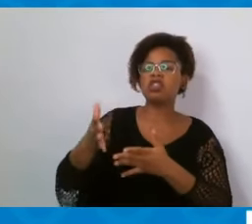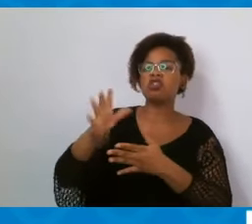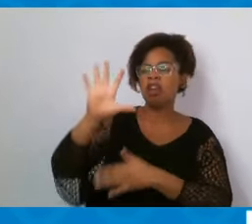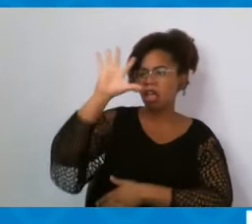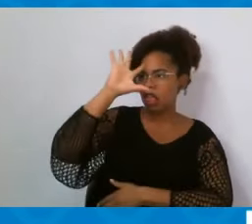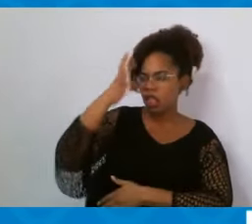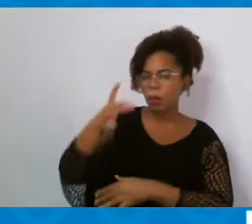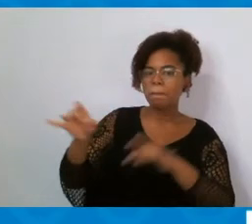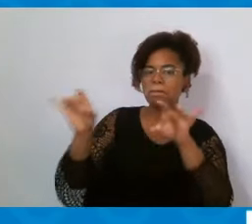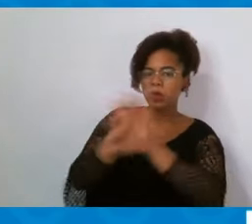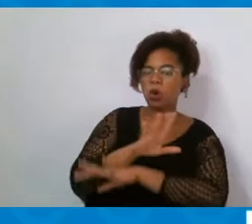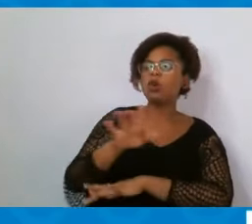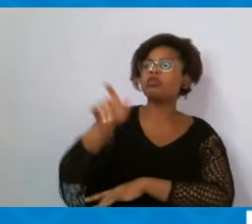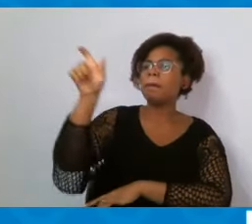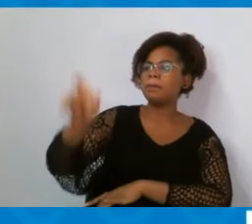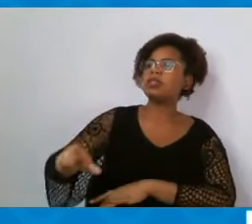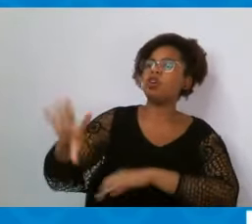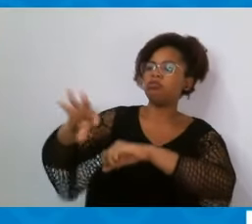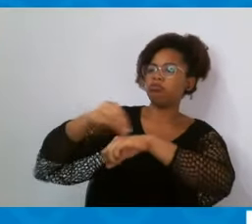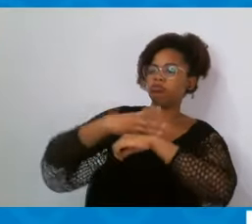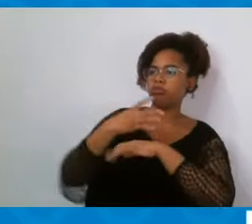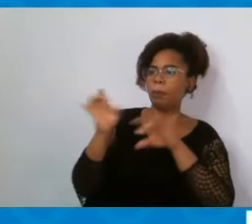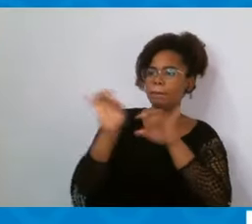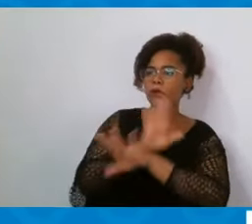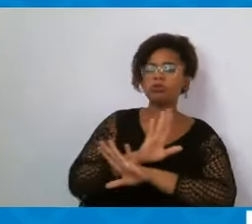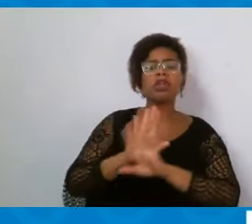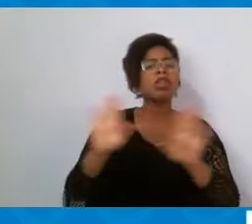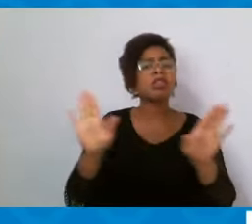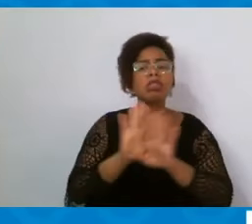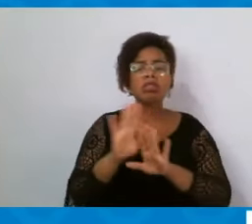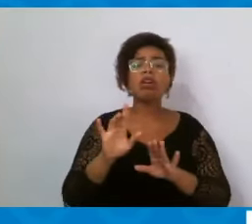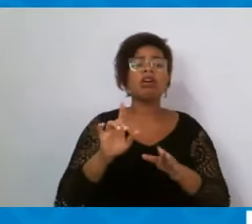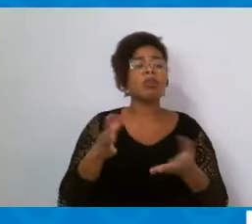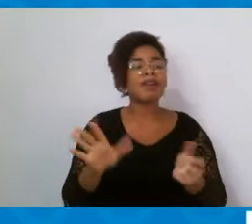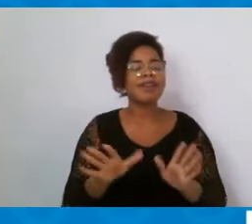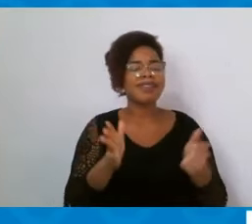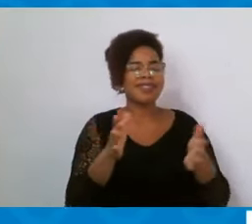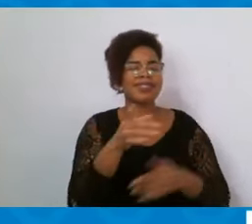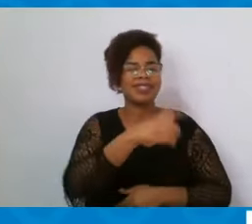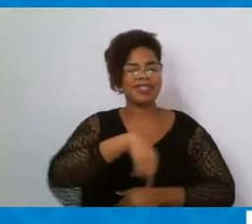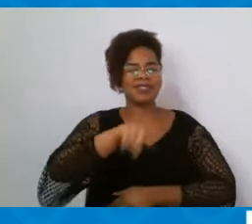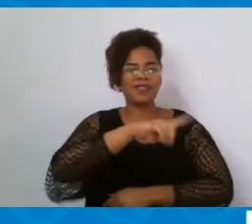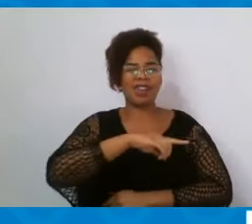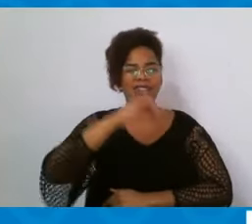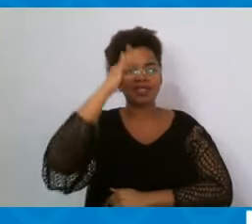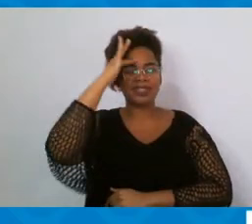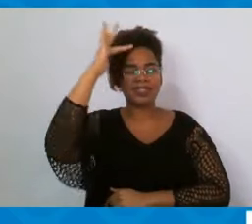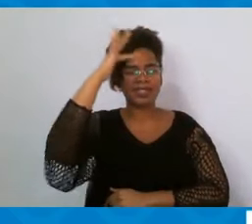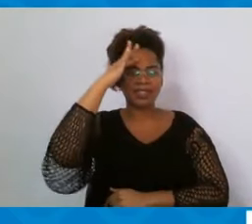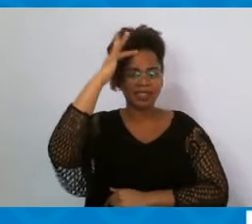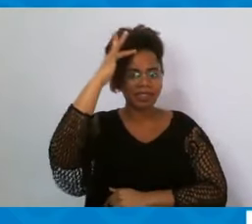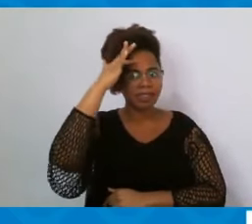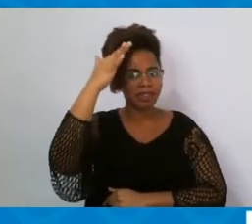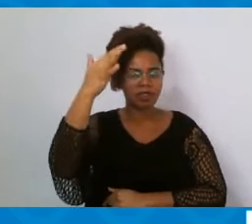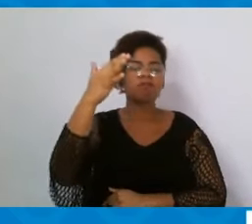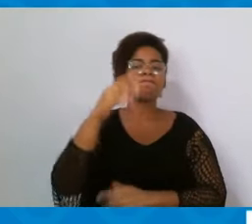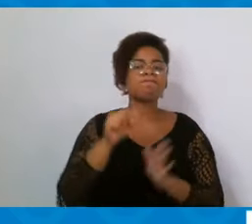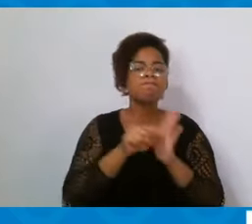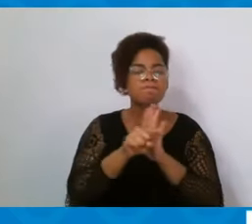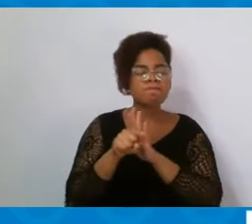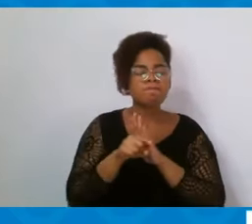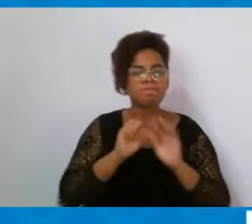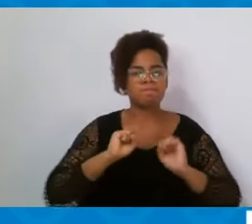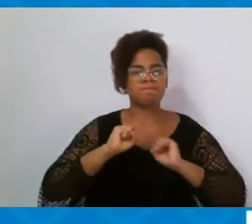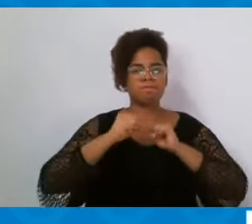enfrentar desafios de maneira inovadora. Então, assim, eu sei, meu tempo não é muito grande, mas só para resumir, eles vão,